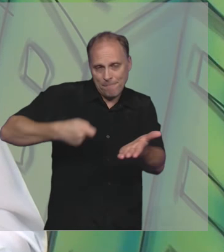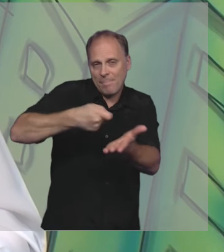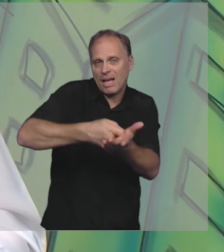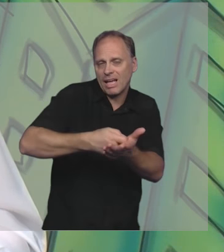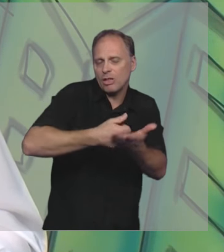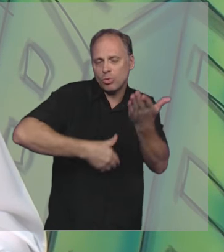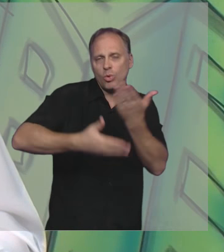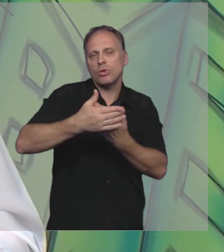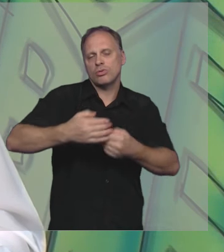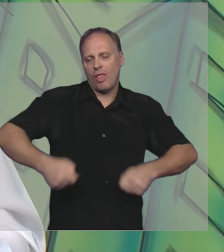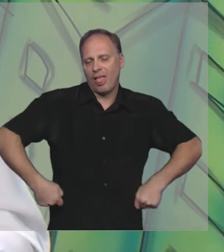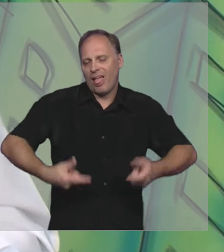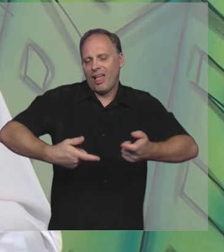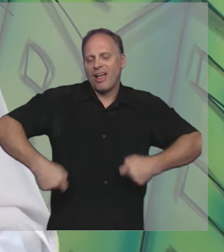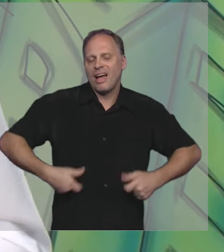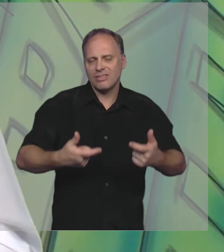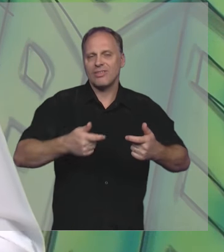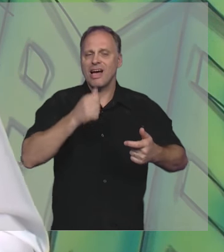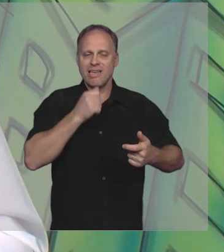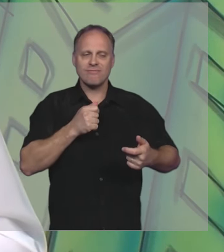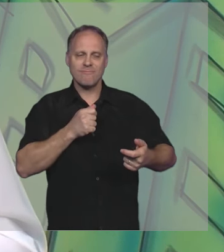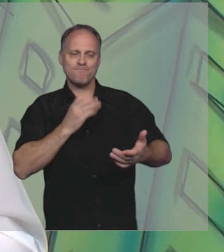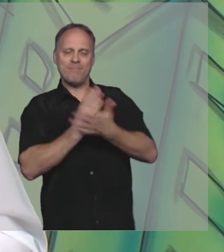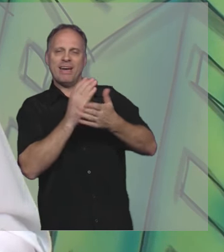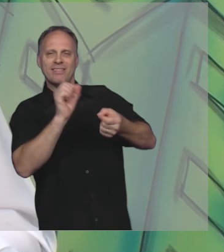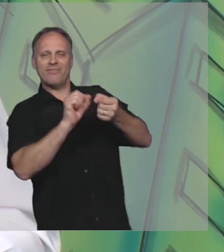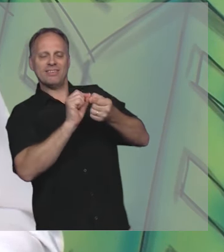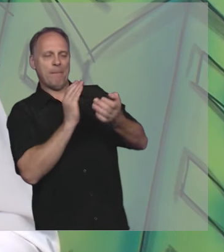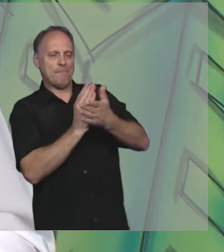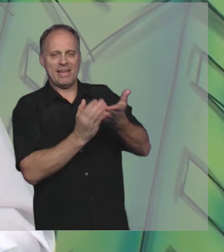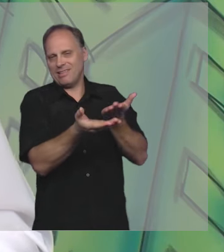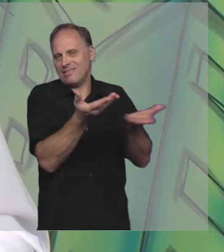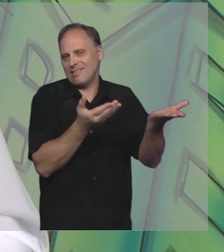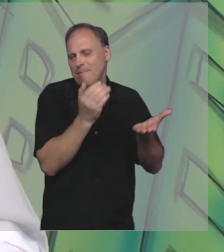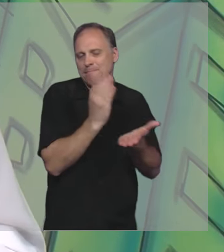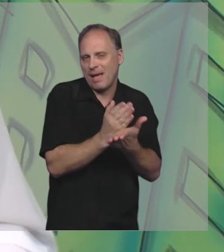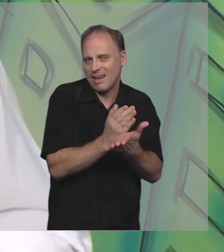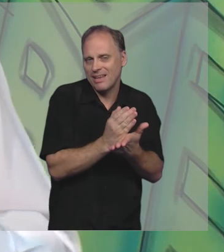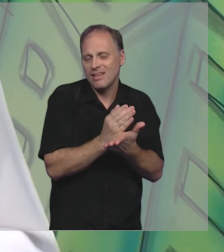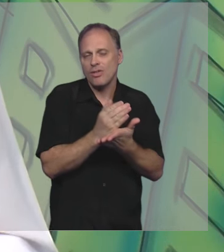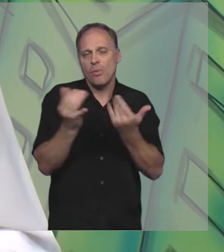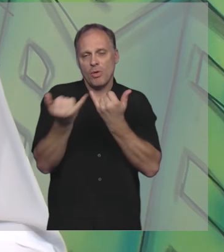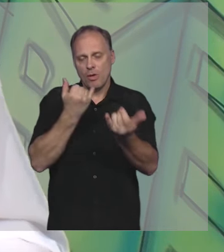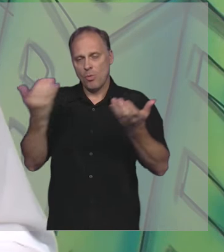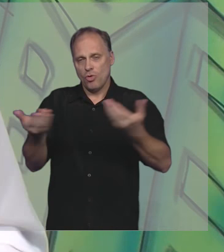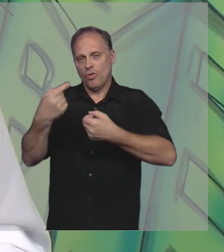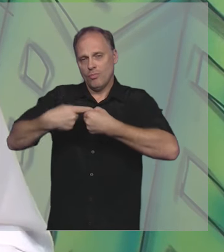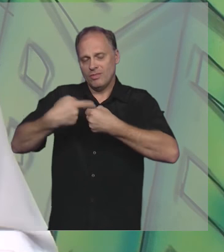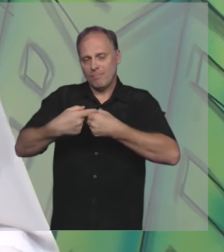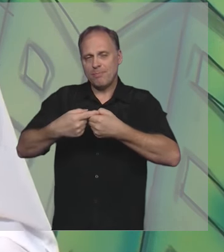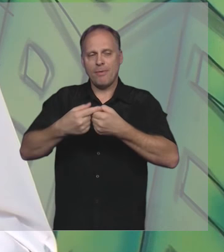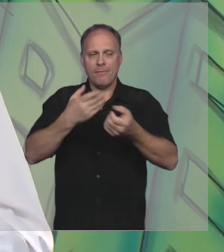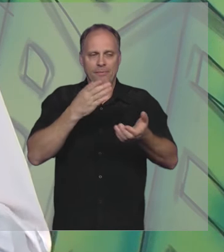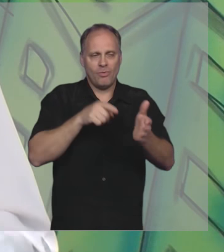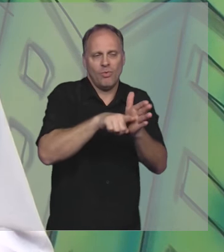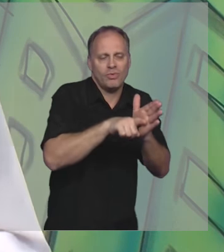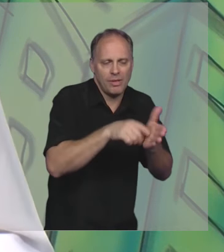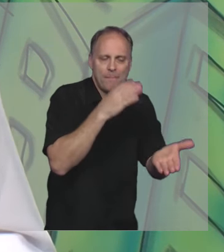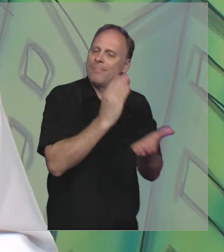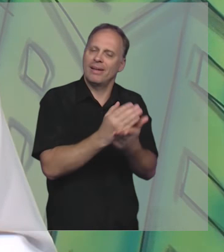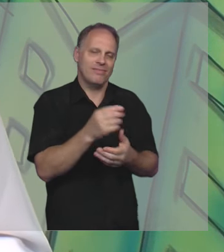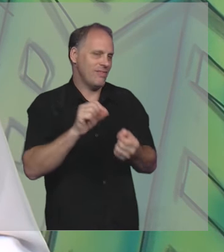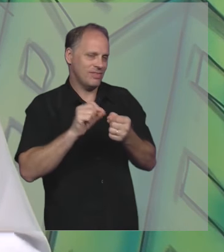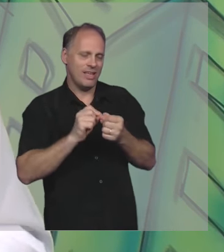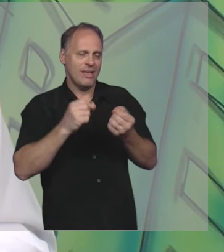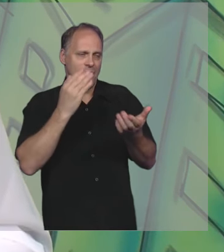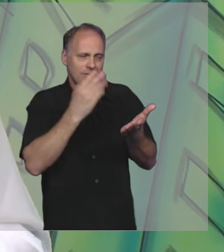equilibrar suas finanças. Então, tu deixa de fazer. Então, hoje o município deixa de fazer a consulta, ele deixa de